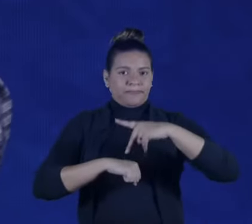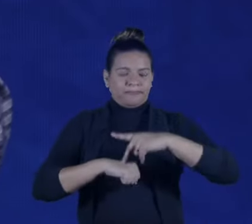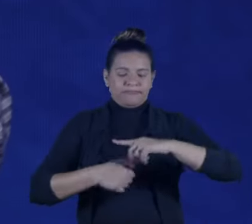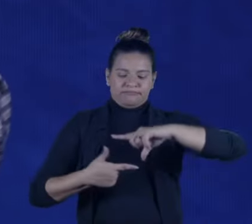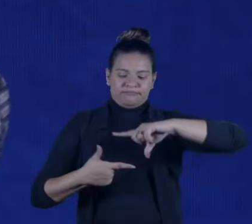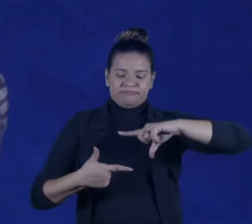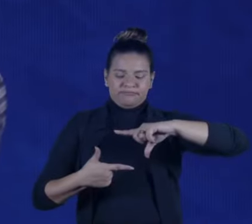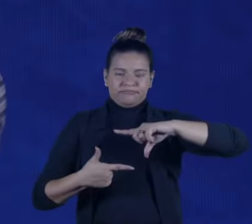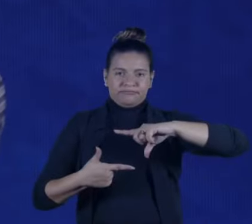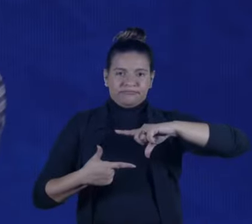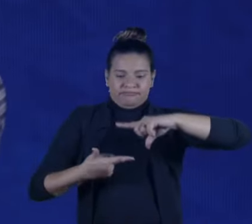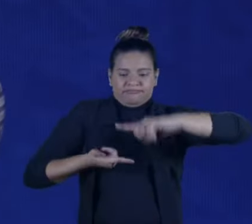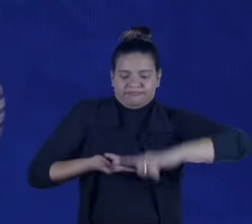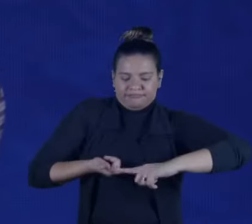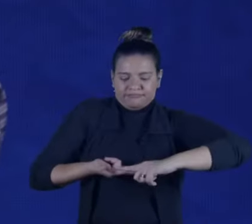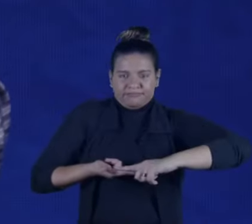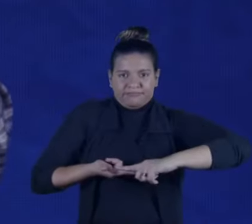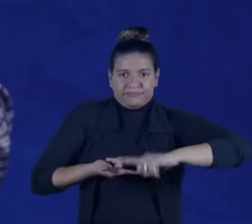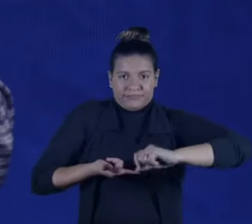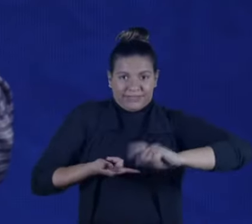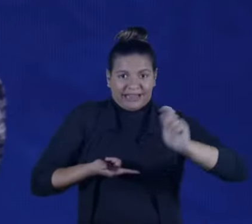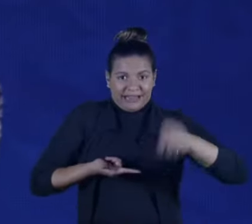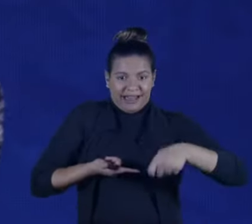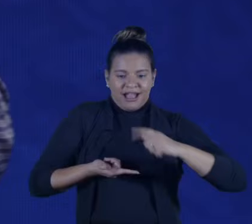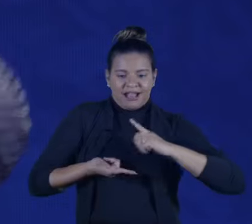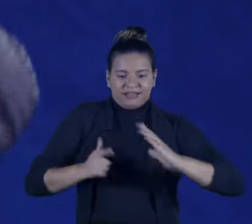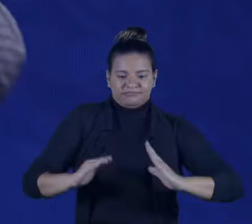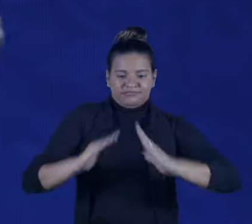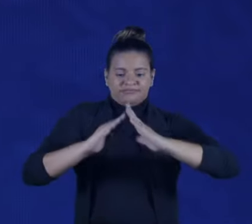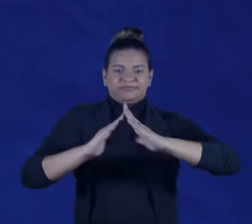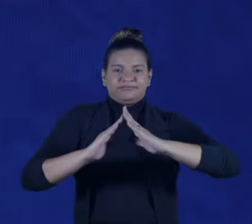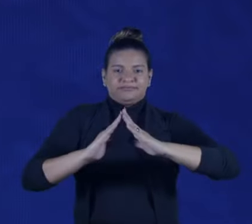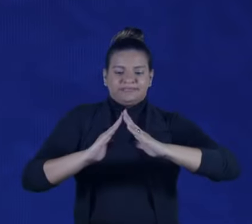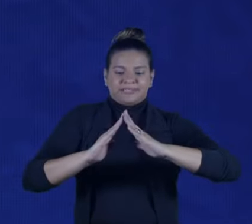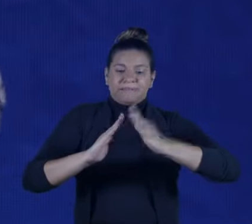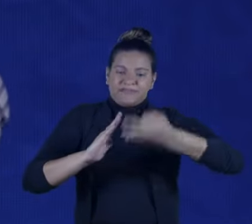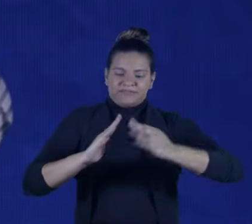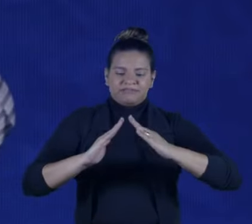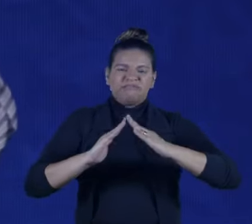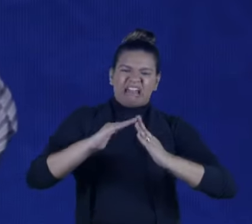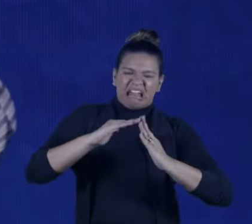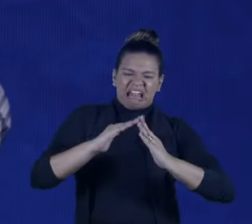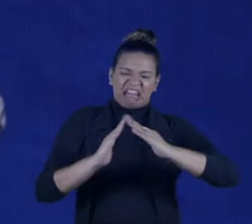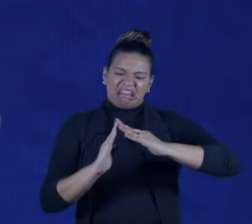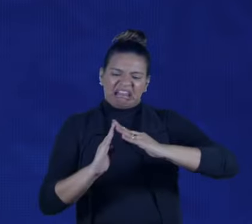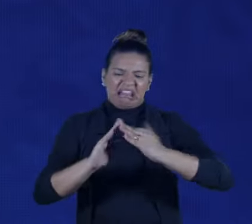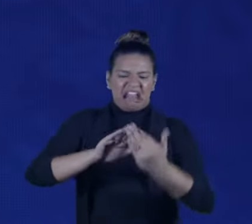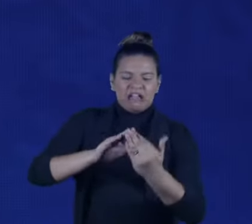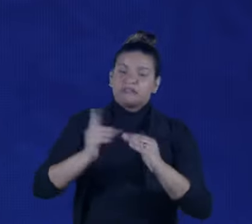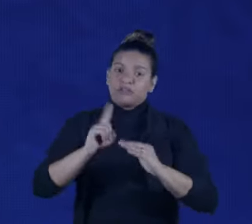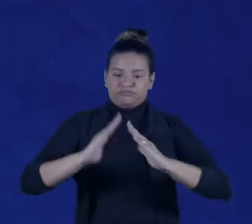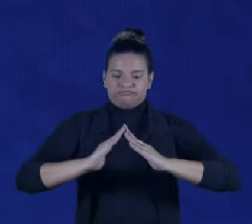dela tivesse ali aquele gabarito, né? Então, ela tanto tinha que ser